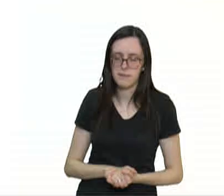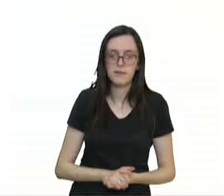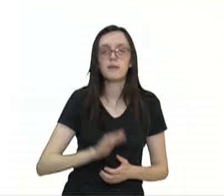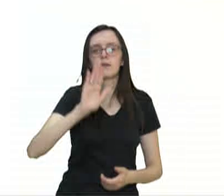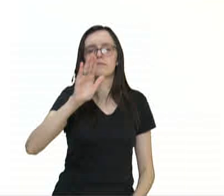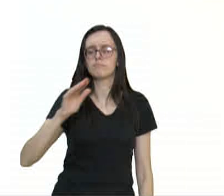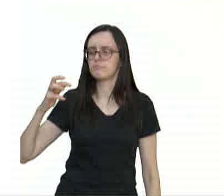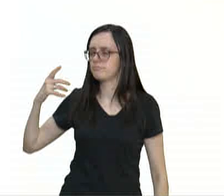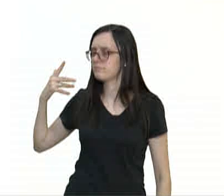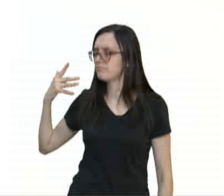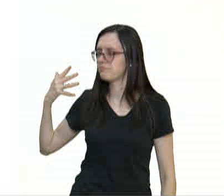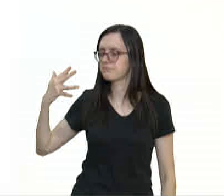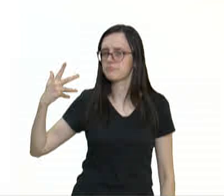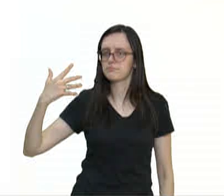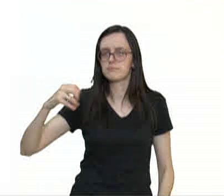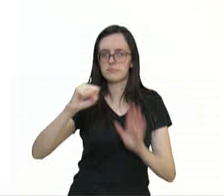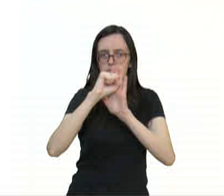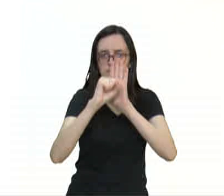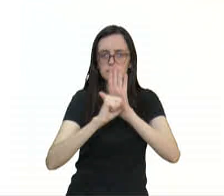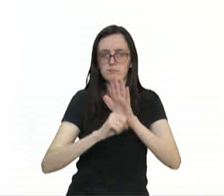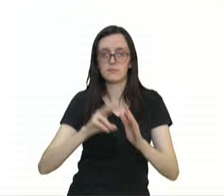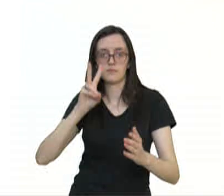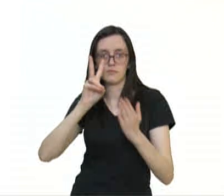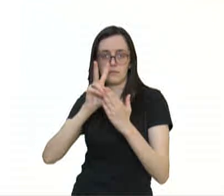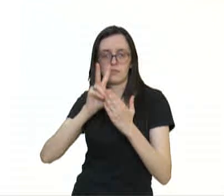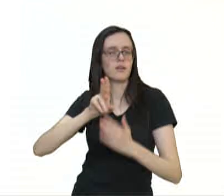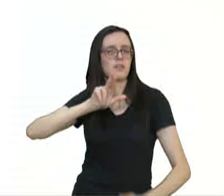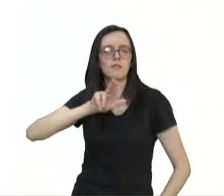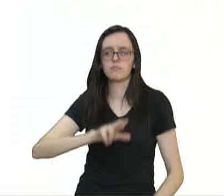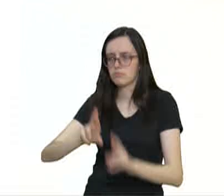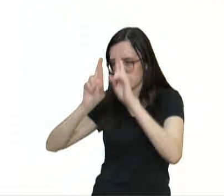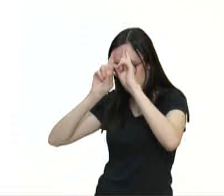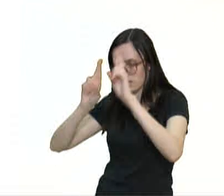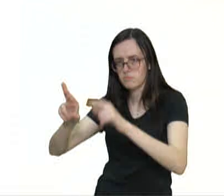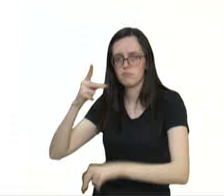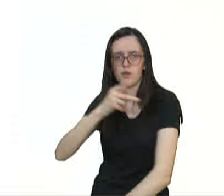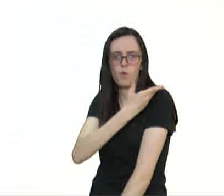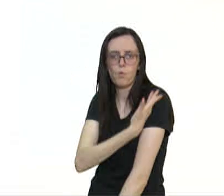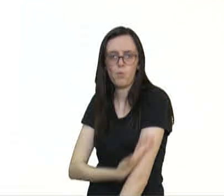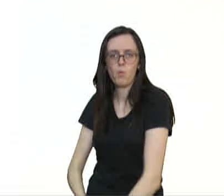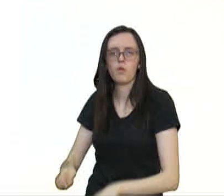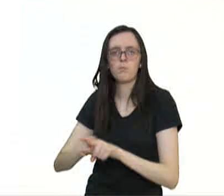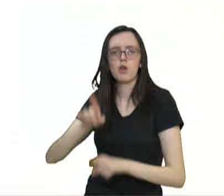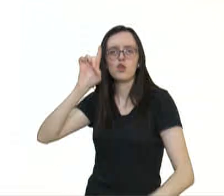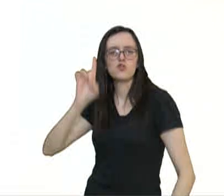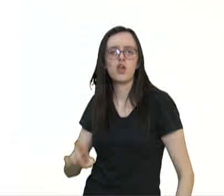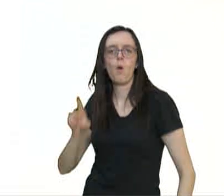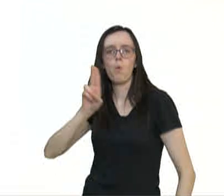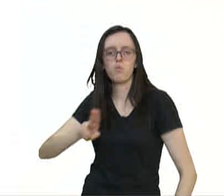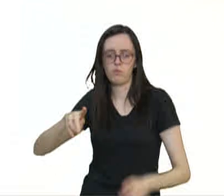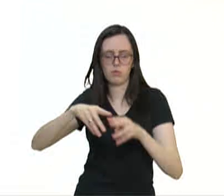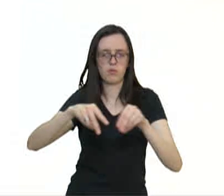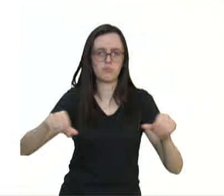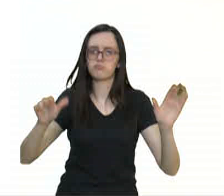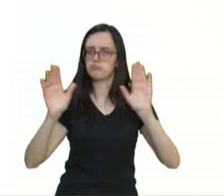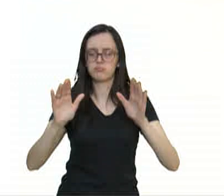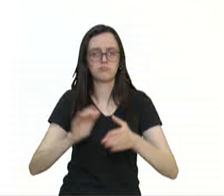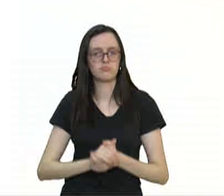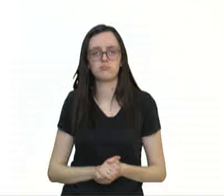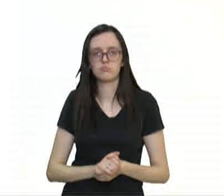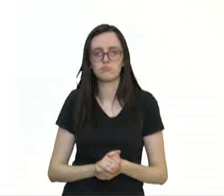Então, durante séculos, os indígenas não foram respeitados nos seus costumes e no seu direito ao uso das terras. Os